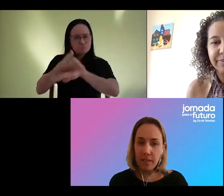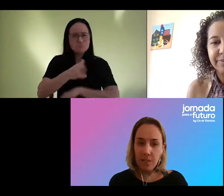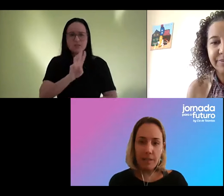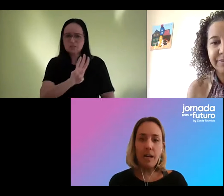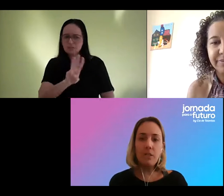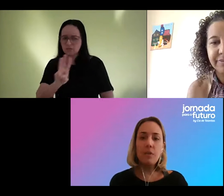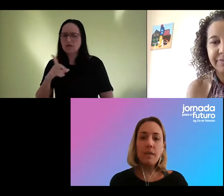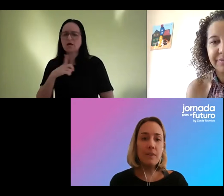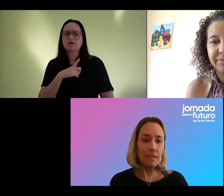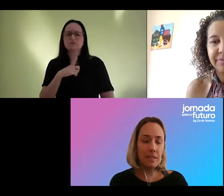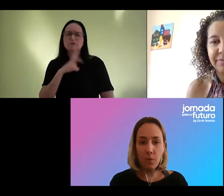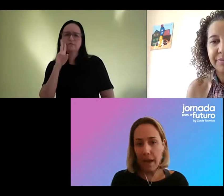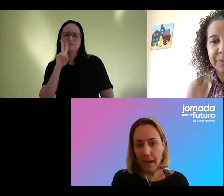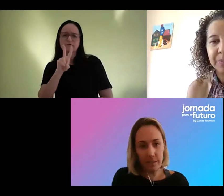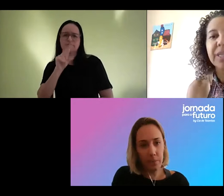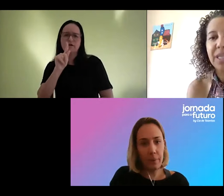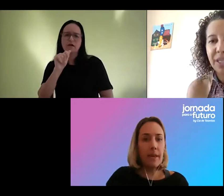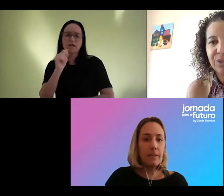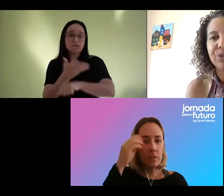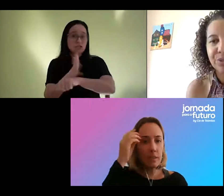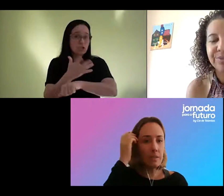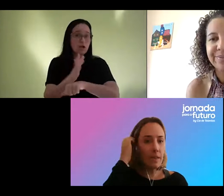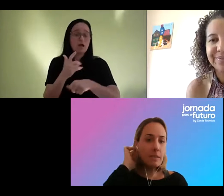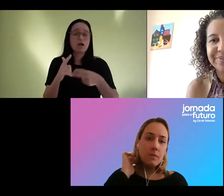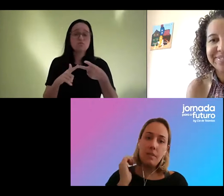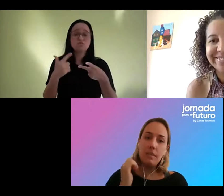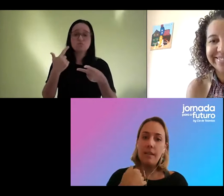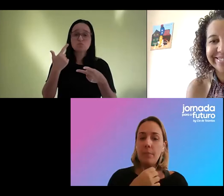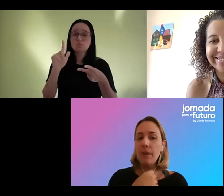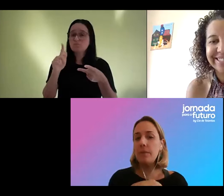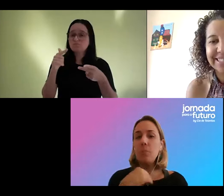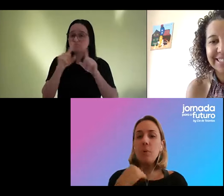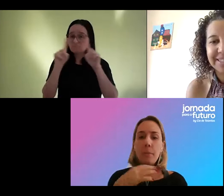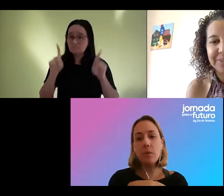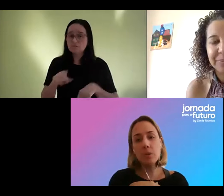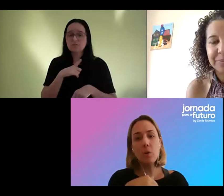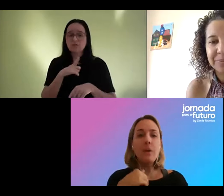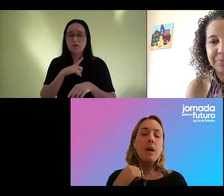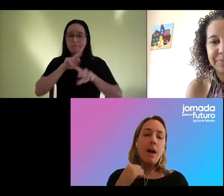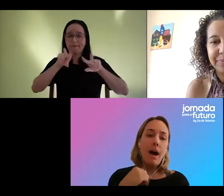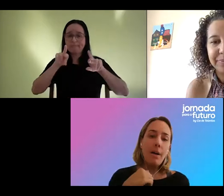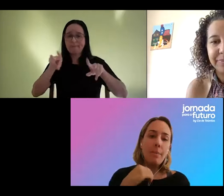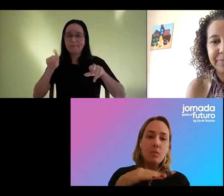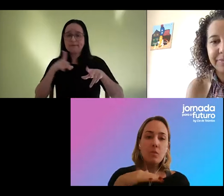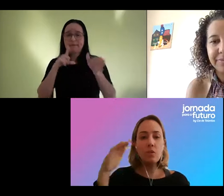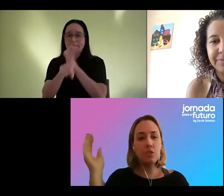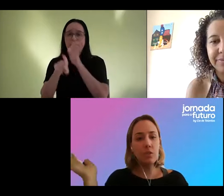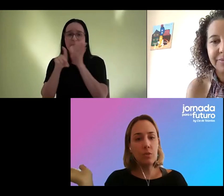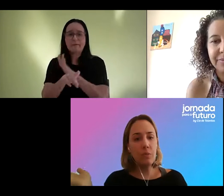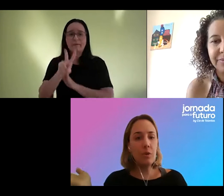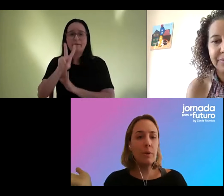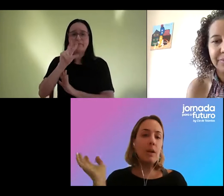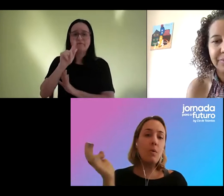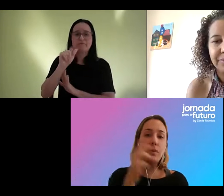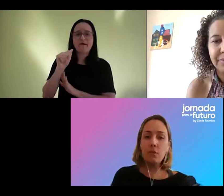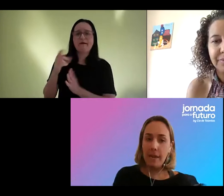as vagas de estágio tem as vagas regulares também todas as vagas que vocês querem saber tem muita pergunta sobre ah mas eu sou eu